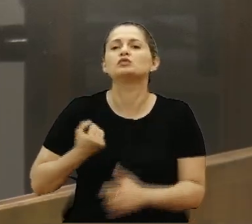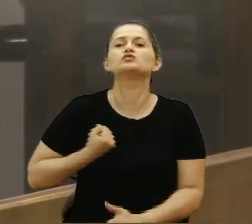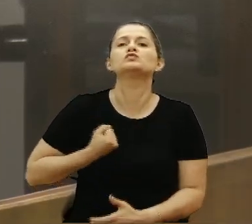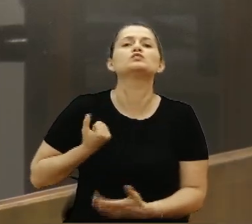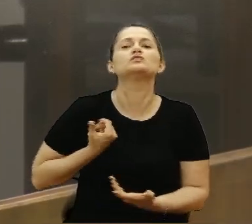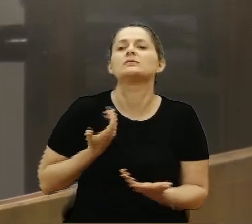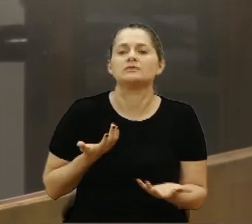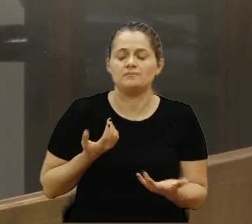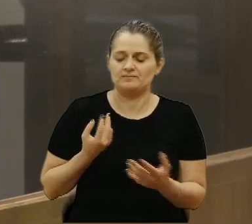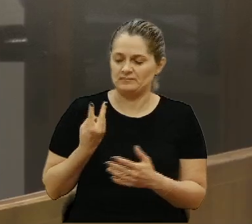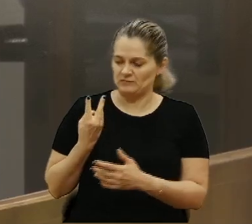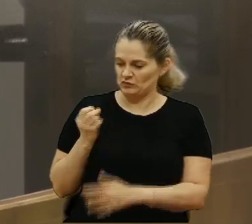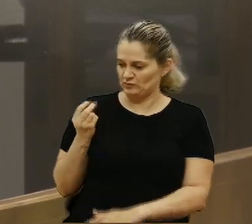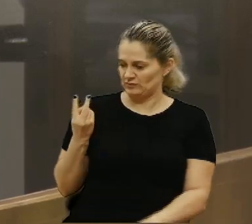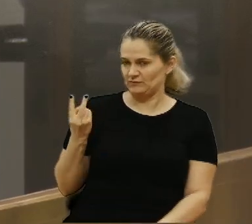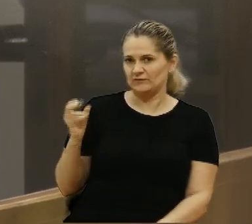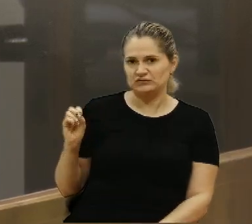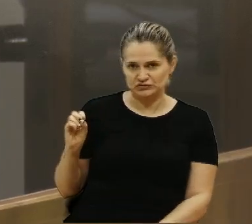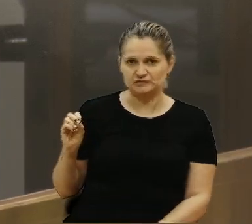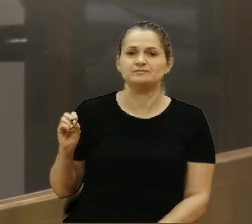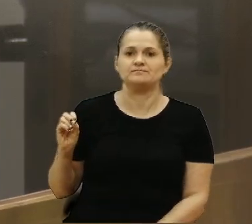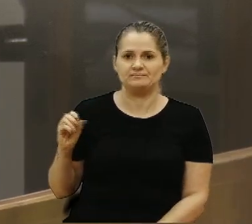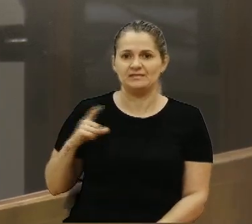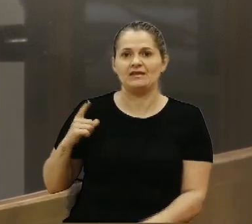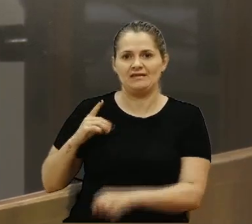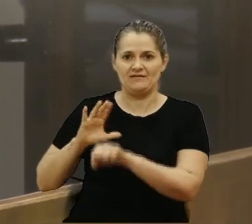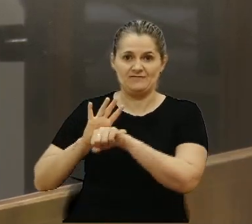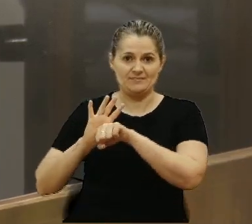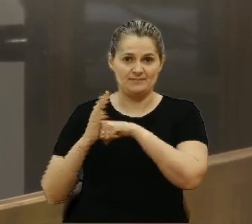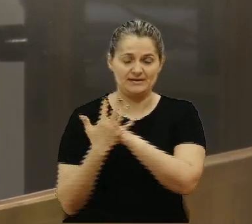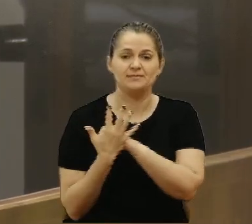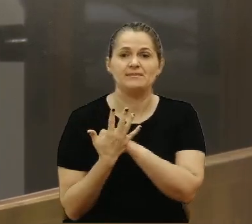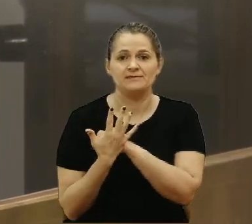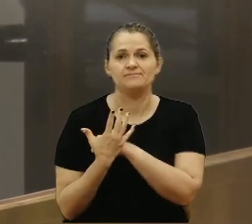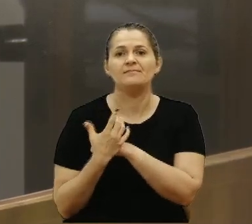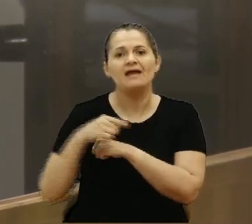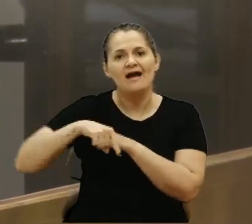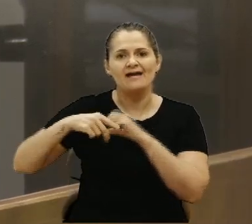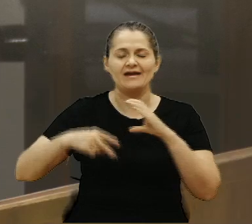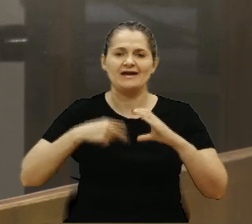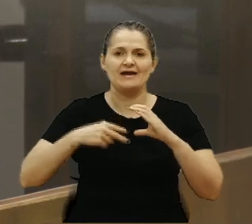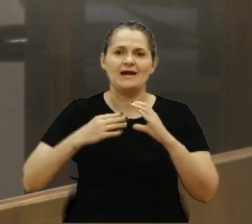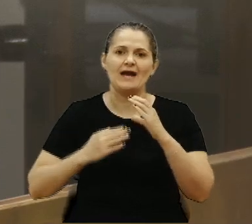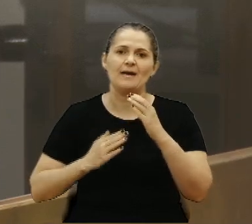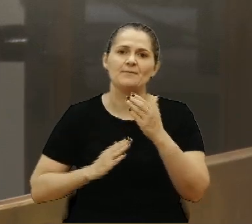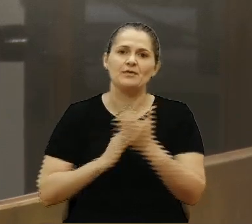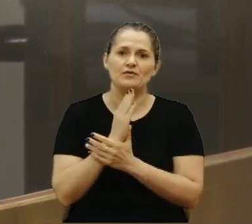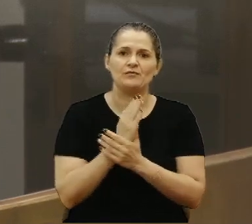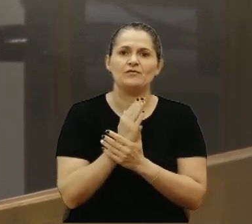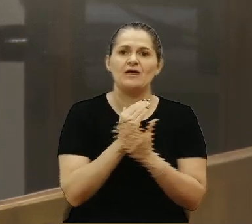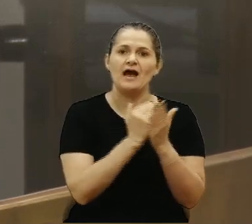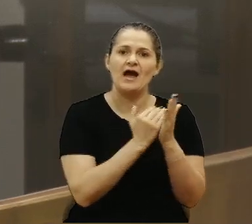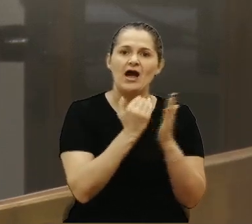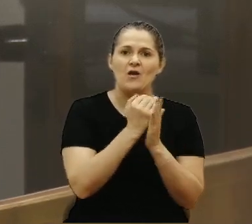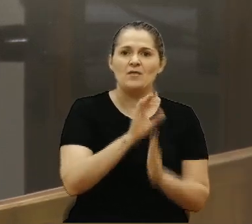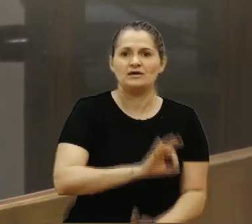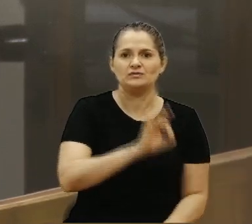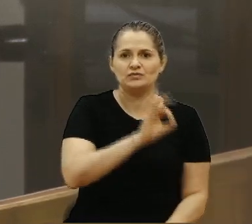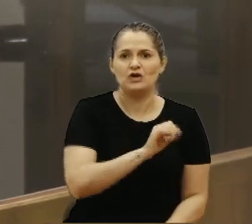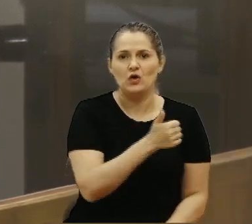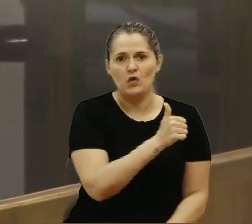Em 2020, logo depois da pandemia, esta casa aprovou um aumento da alíquota de 11%